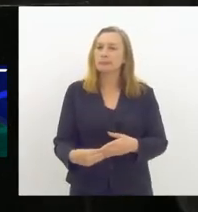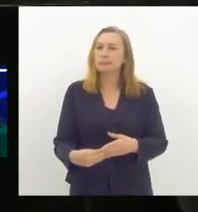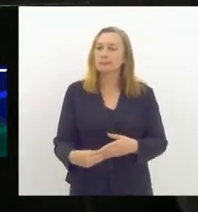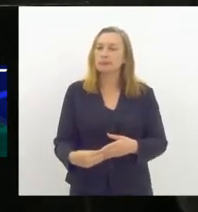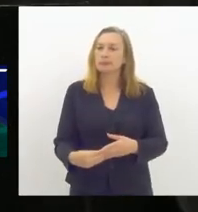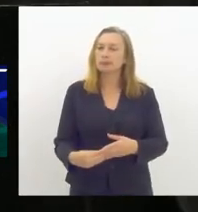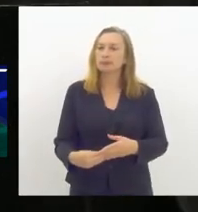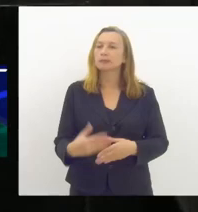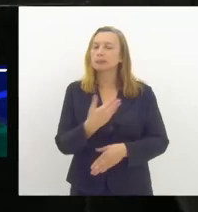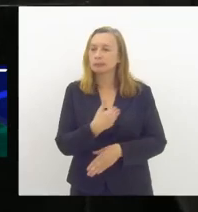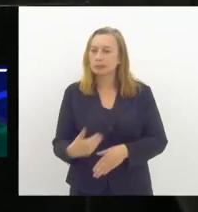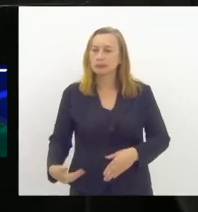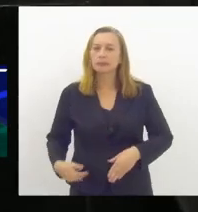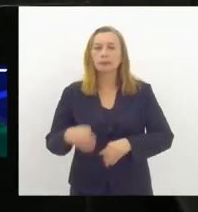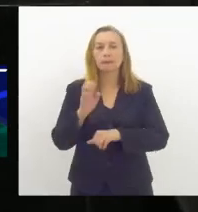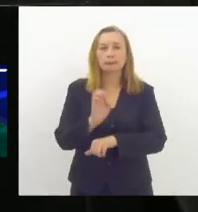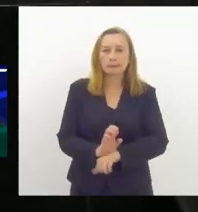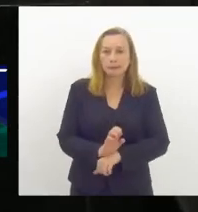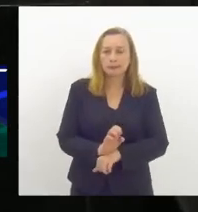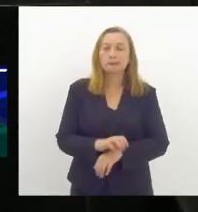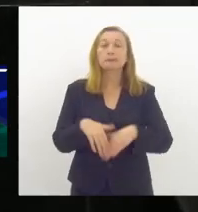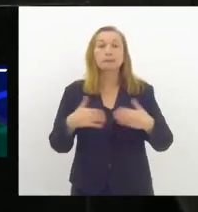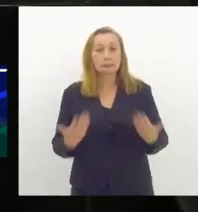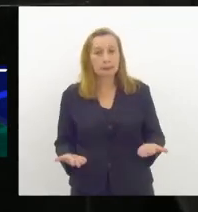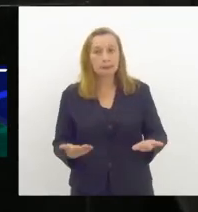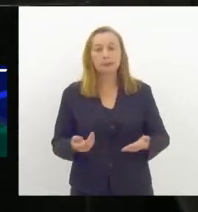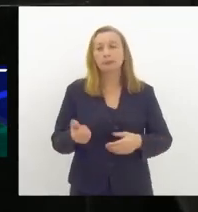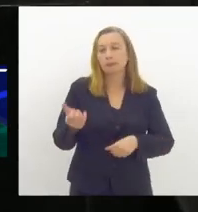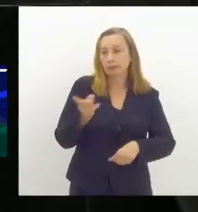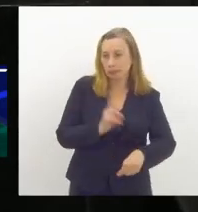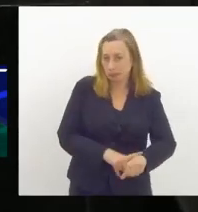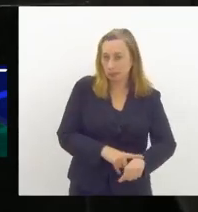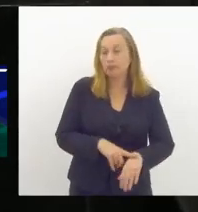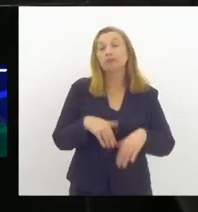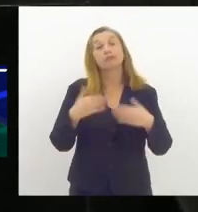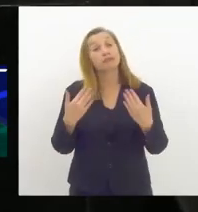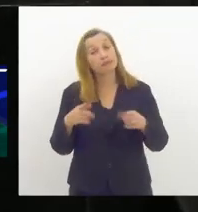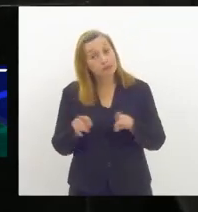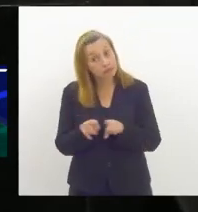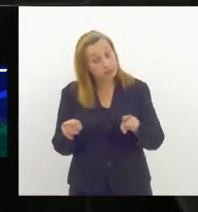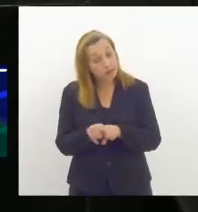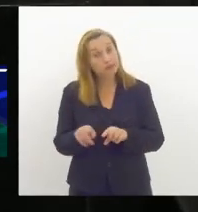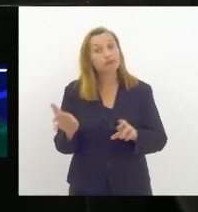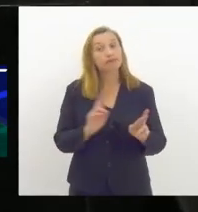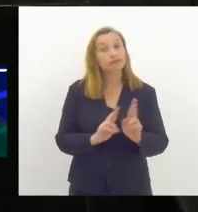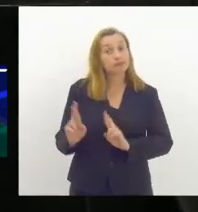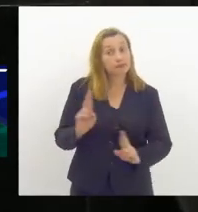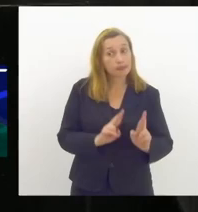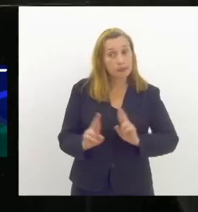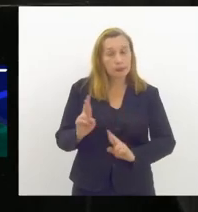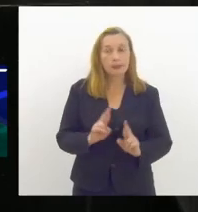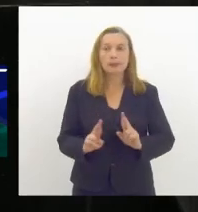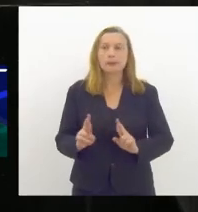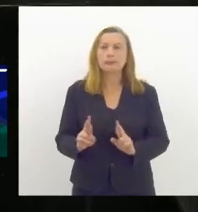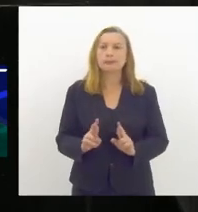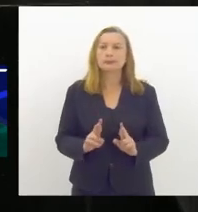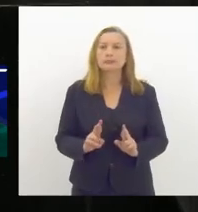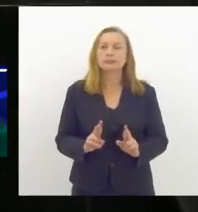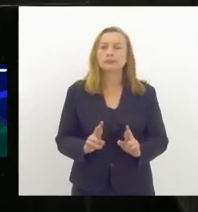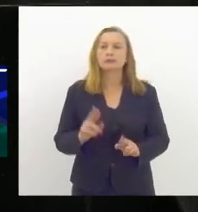o Governo do Estado em tão pouco tempo e também com relação a